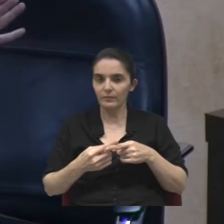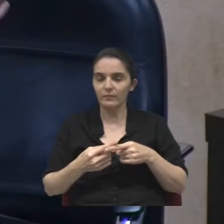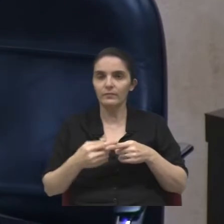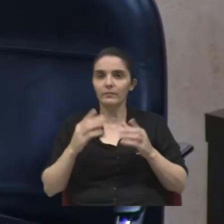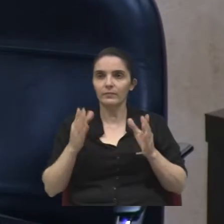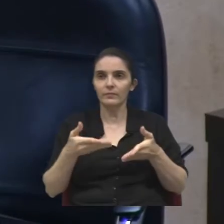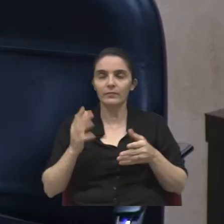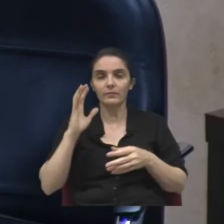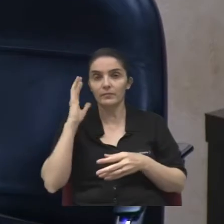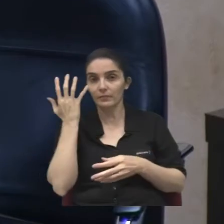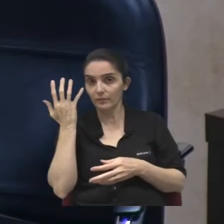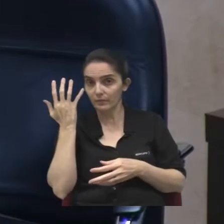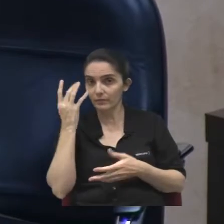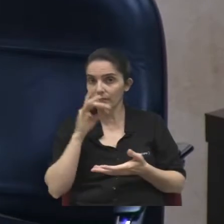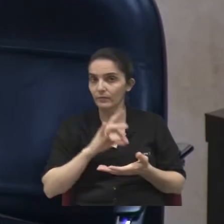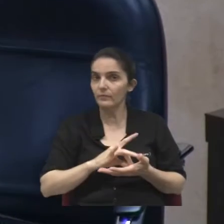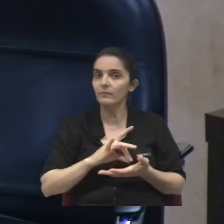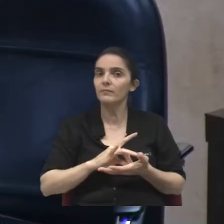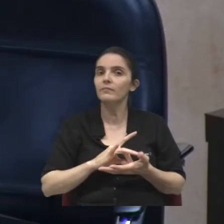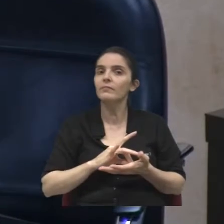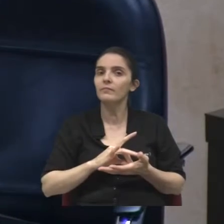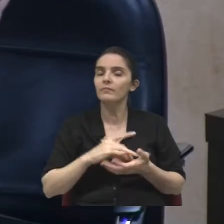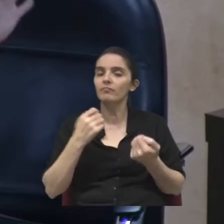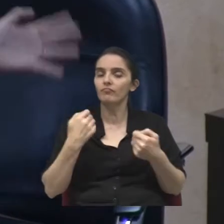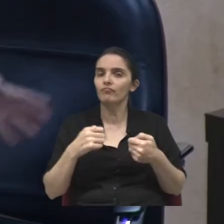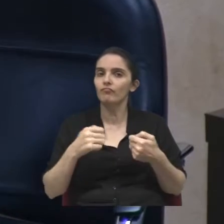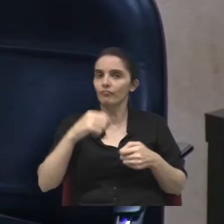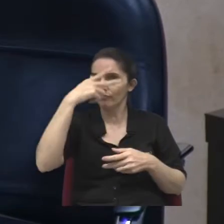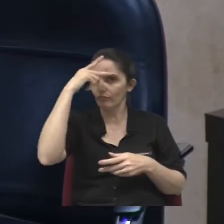acontecendo, de alguma forma eles terão de responder o porquê, quais